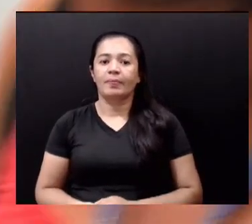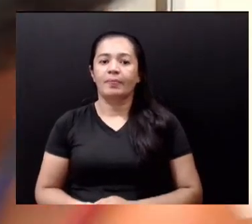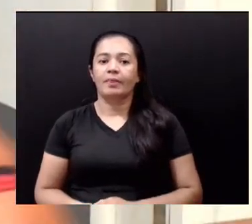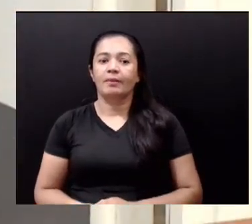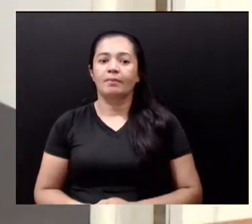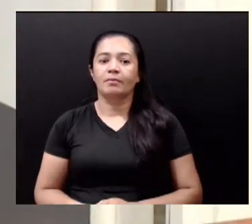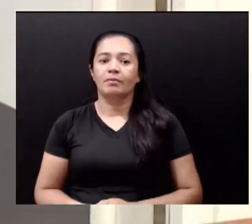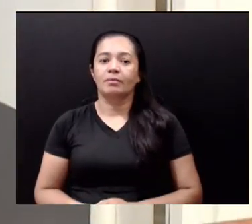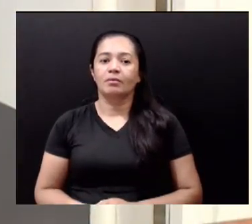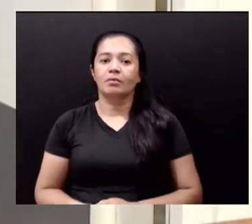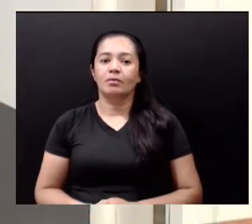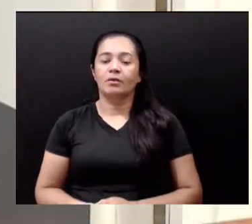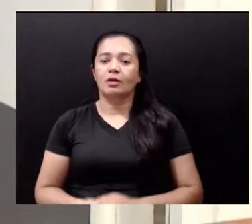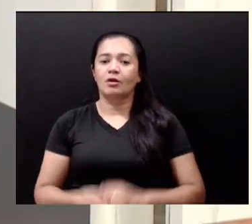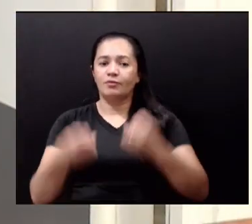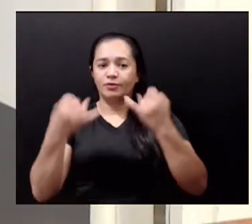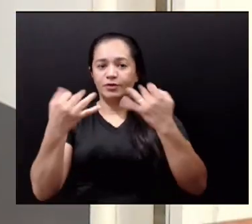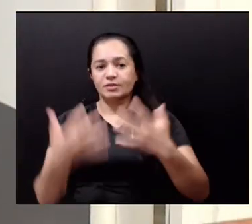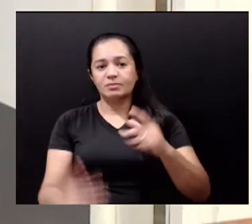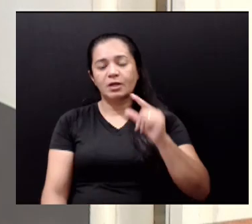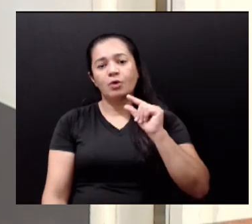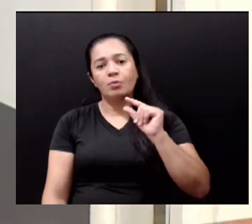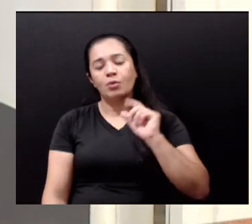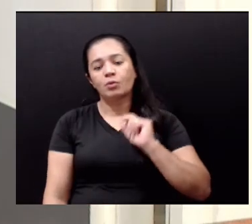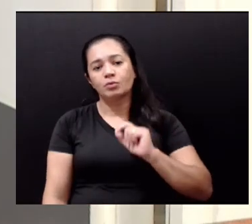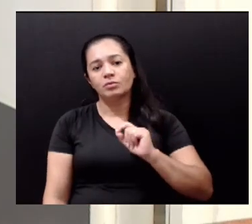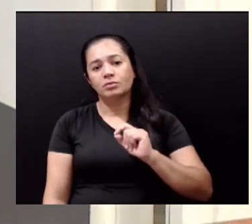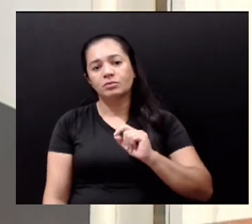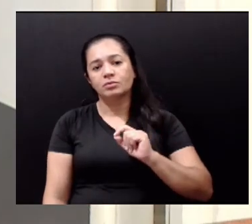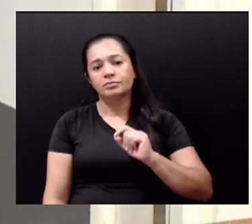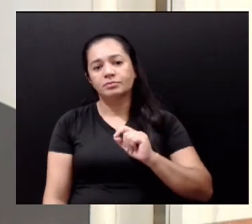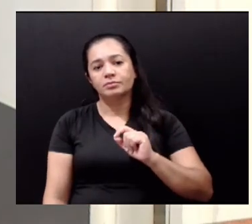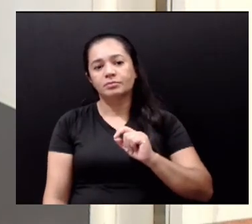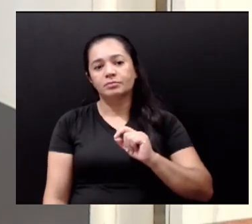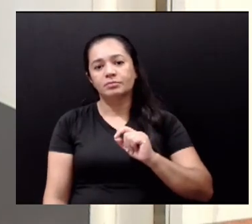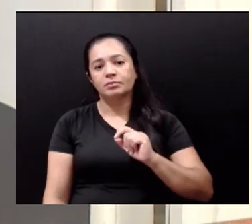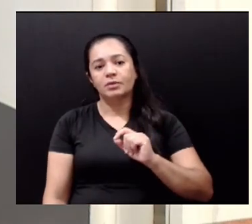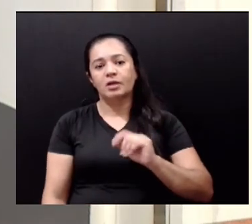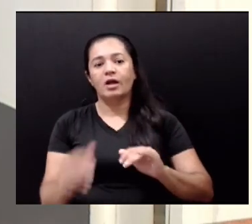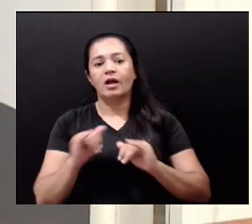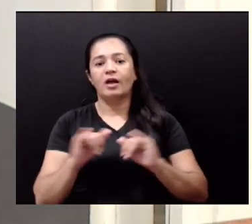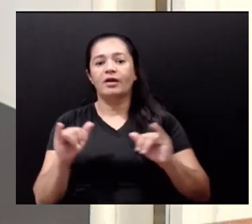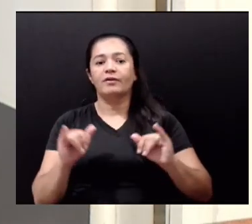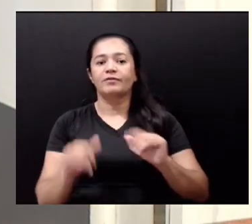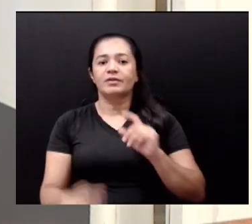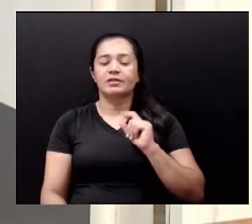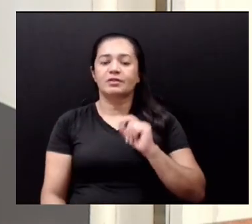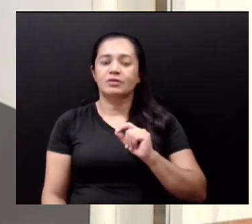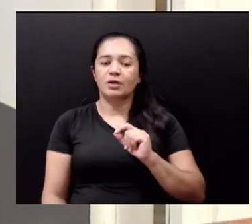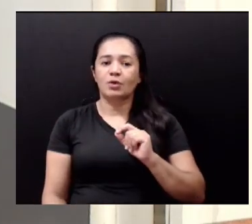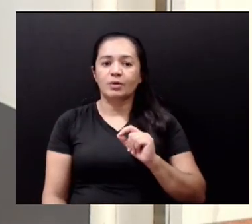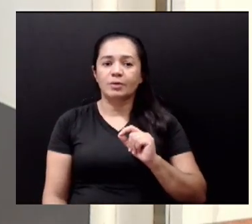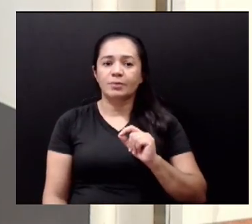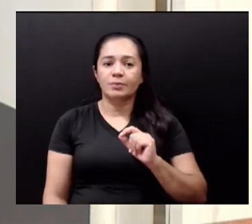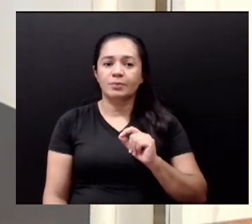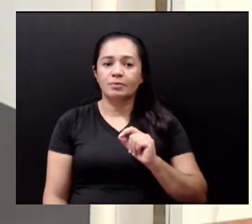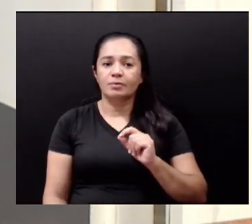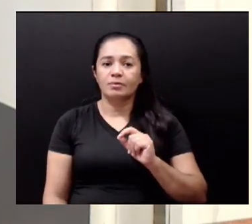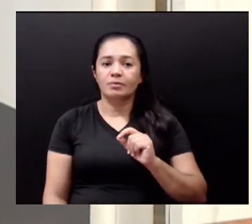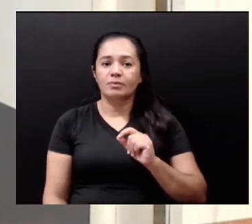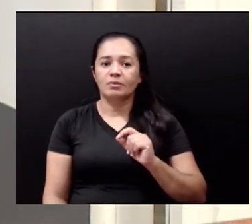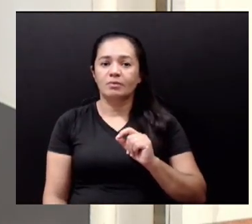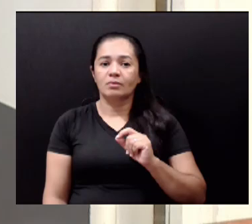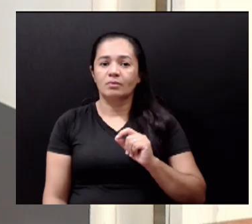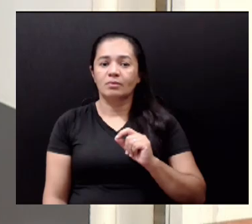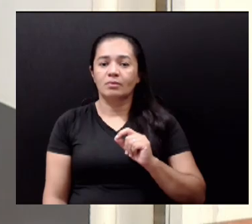Vou falar um pouquinho e também assim dizer o quanto é importante esse espaço, né, de quanto é importante são esses